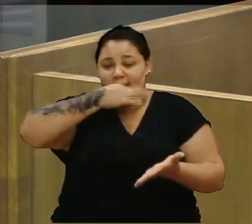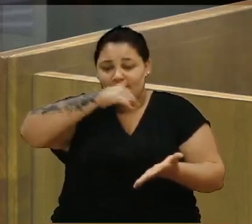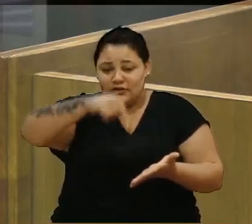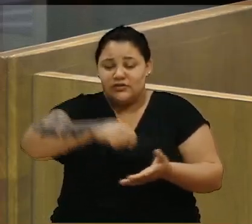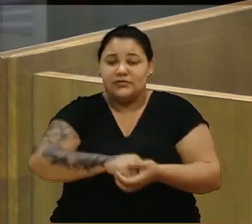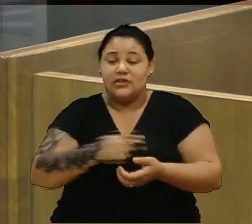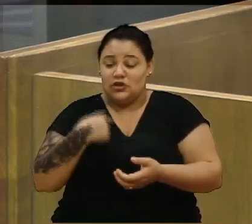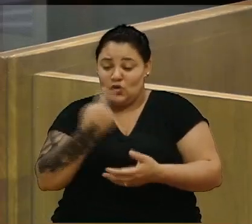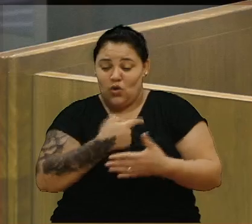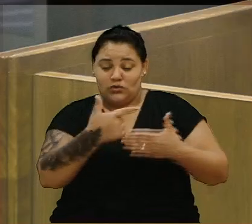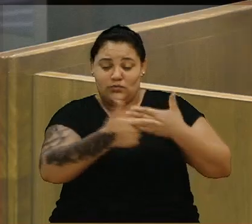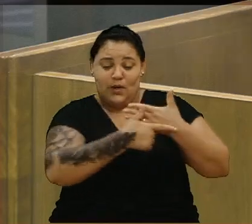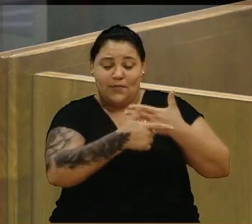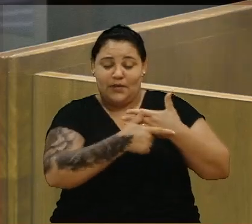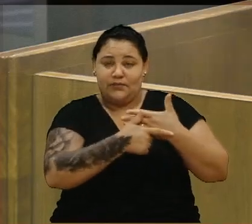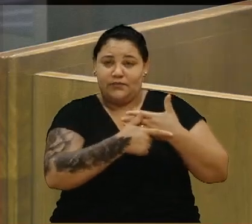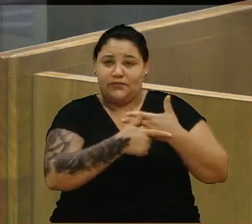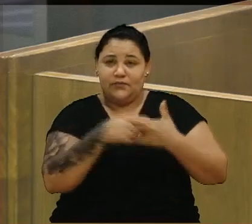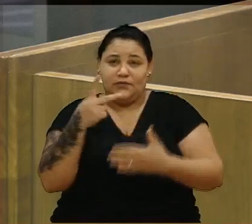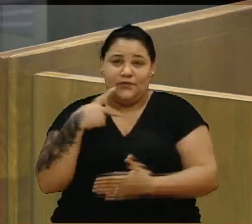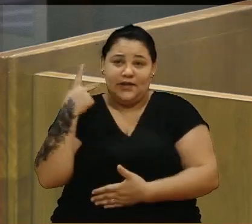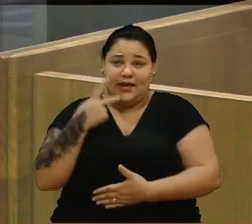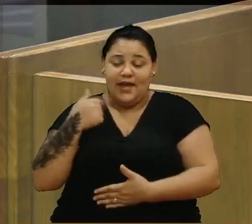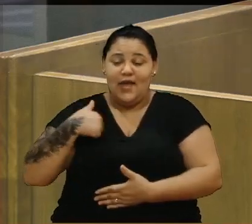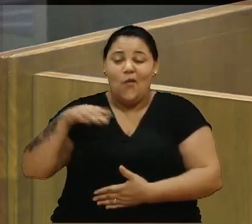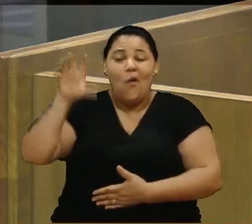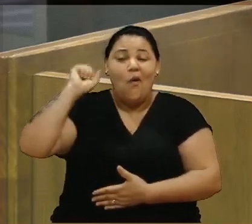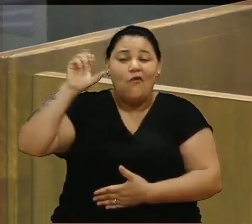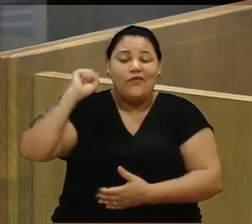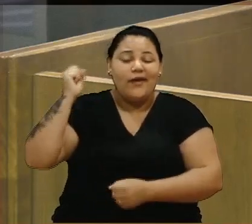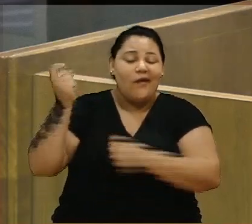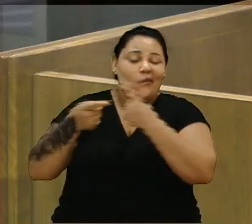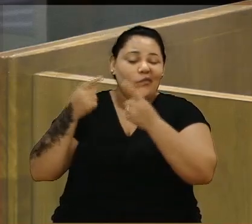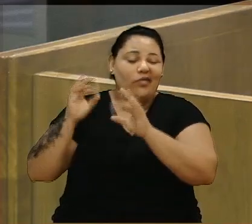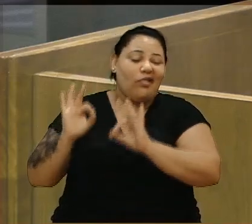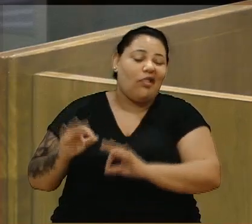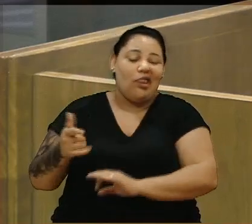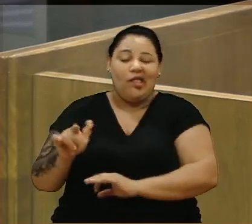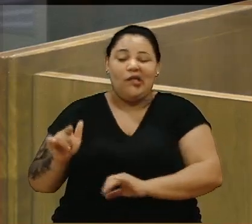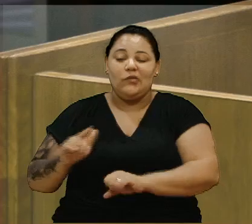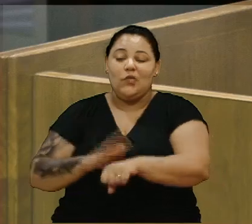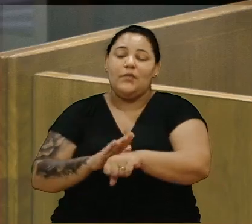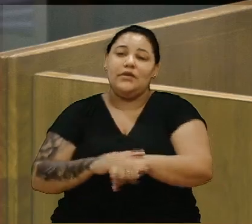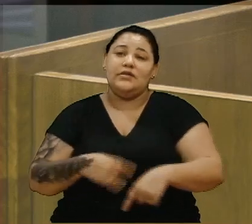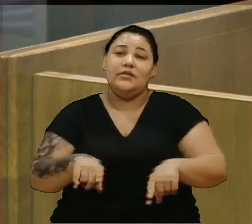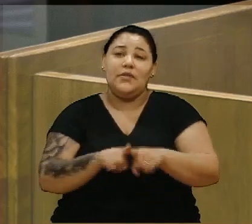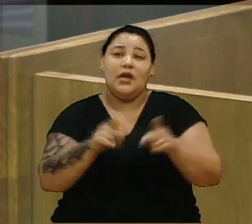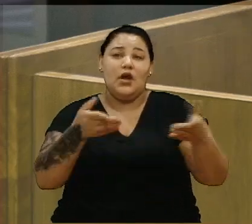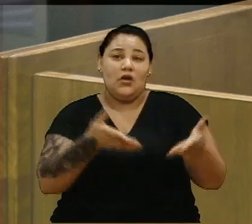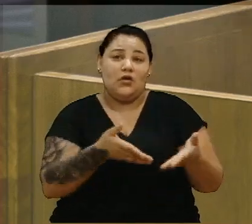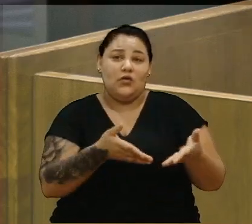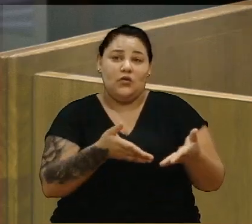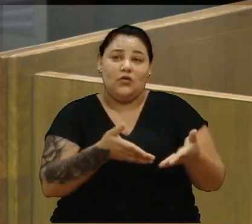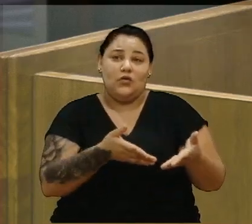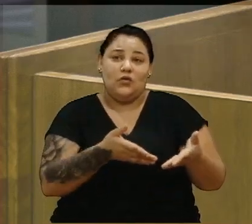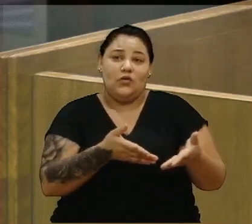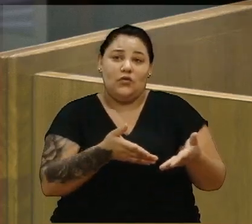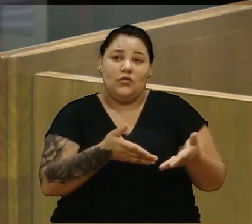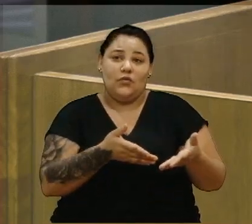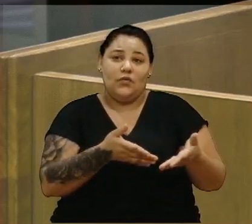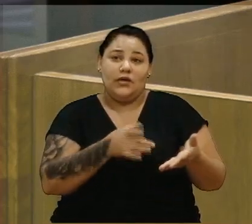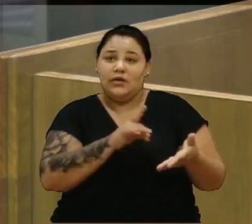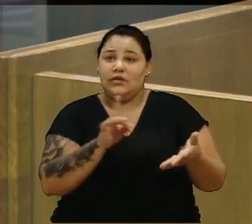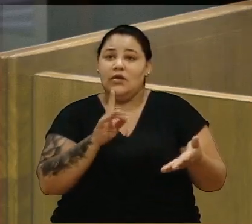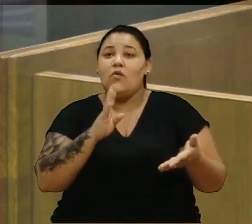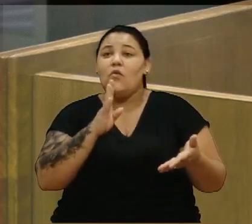isso porque ouvi alguns comentários, enfim, em outros momentos, inclusive hoje, sobre essa questão de desconhecimento